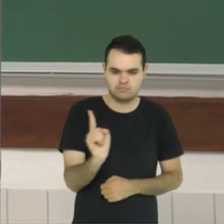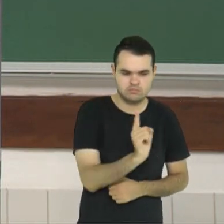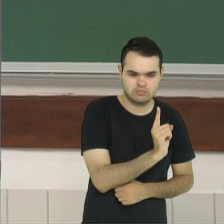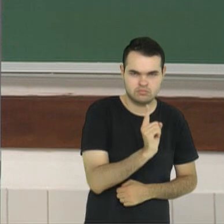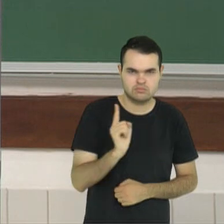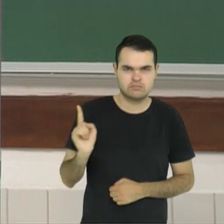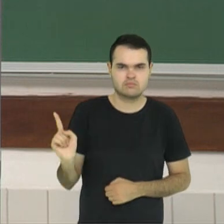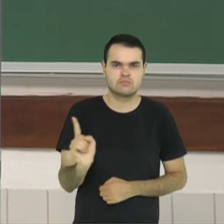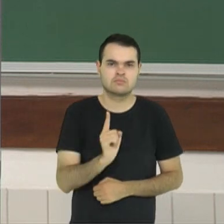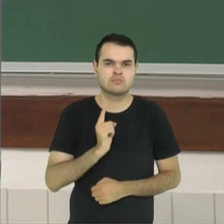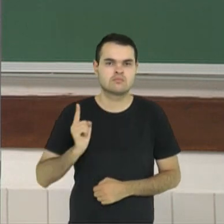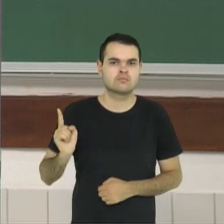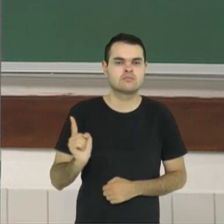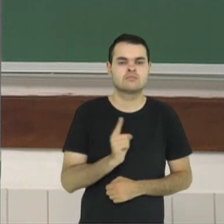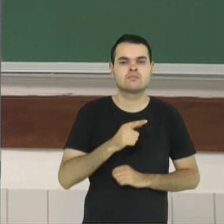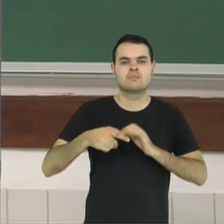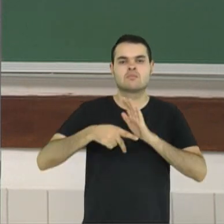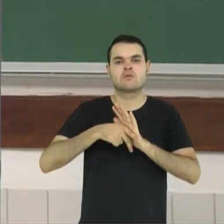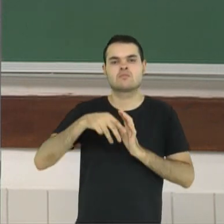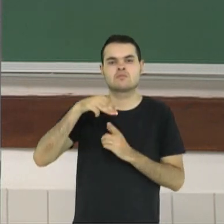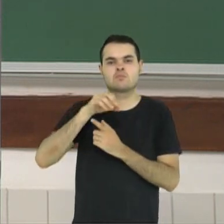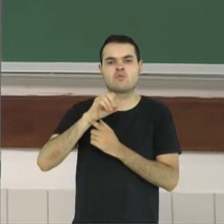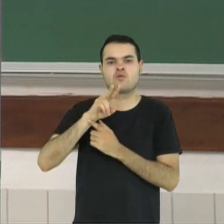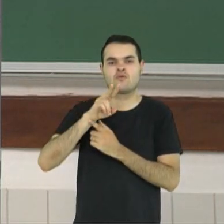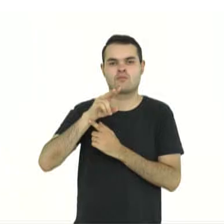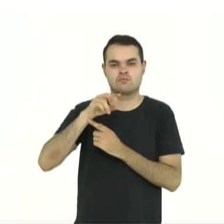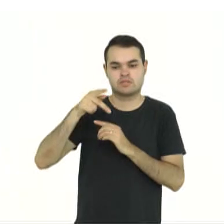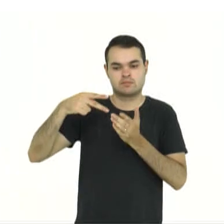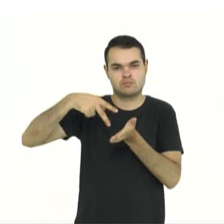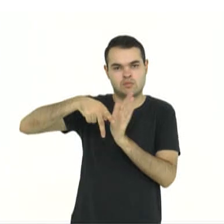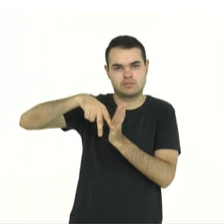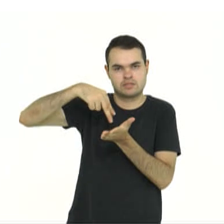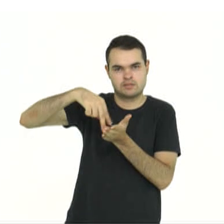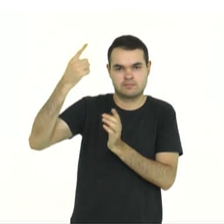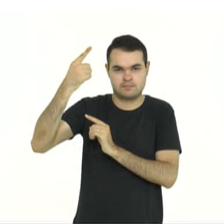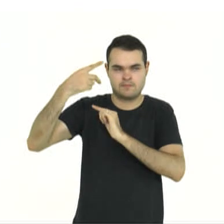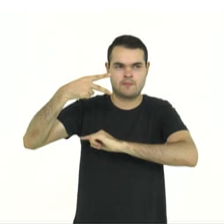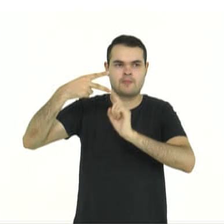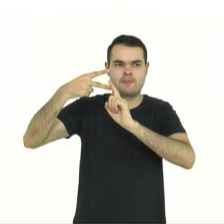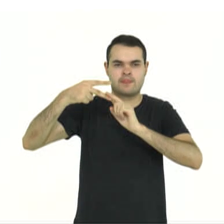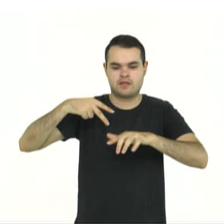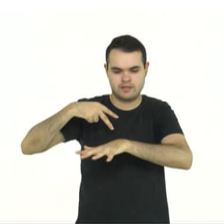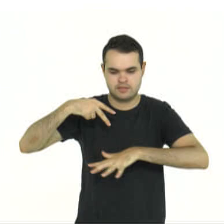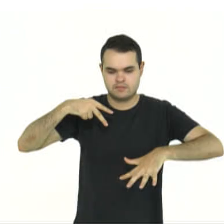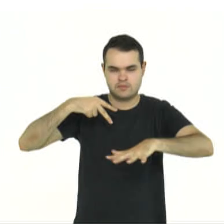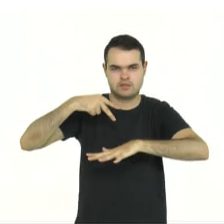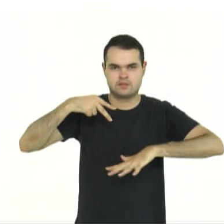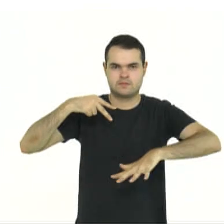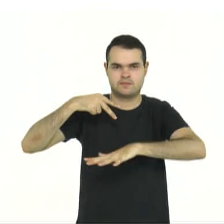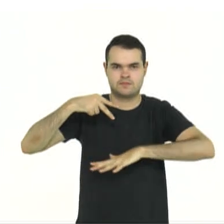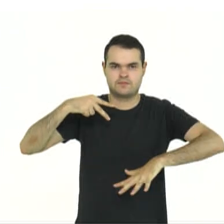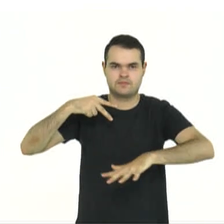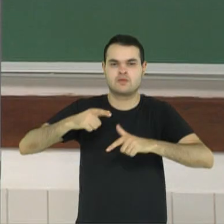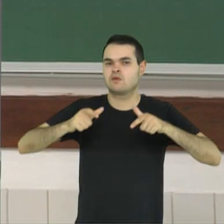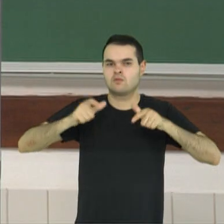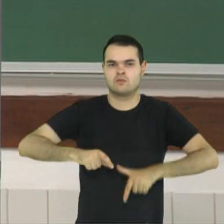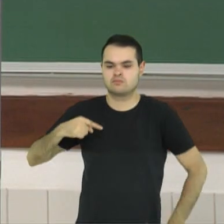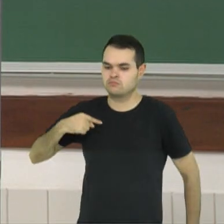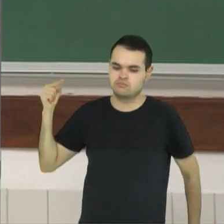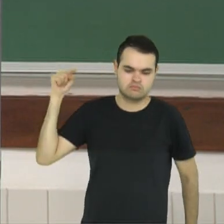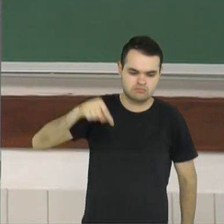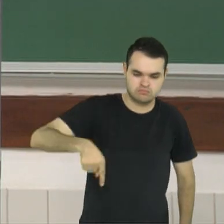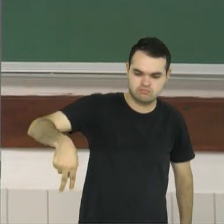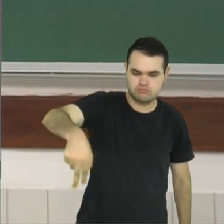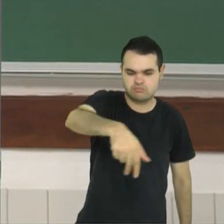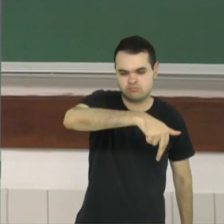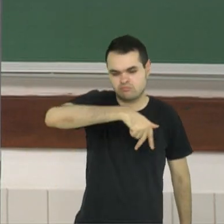movimento é o primeiro elemento básico da dança. Segundo elemento básico da dança, E, espaço. Ou seja, o local onde a gente pode se